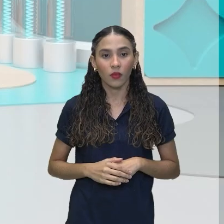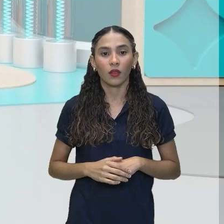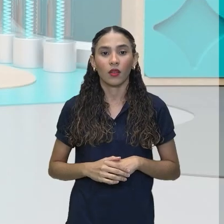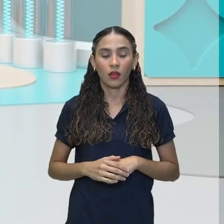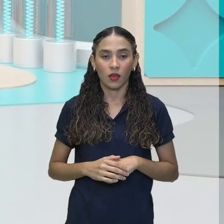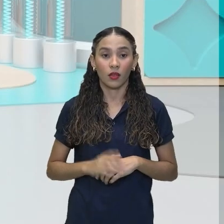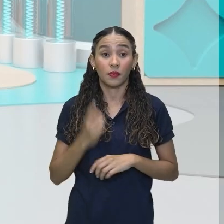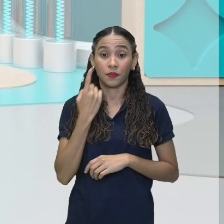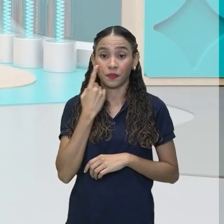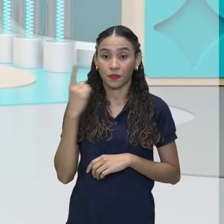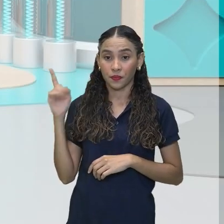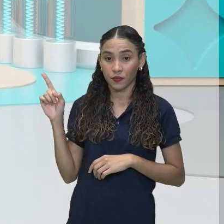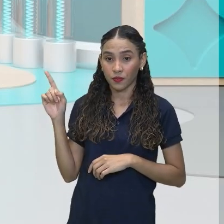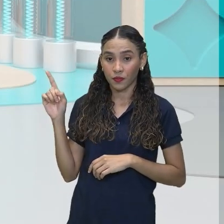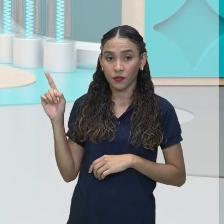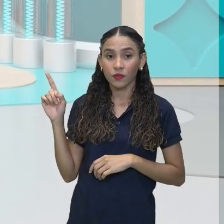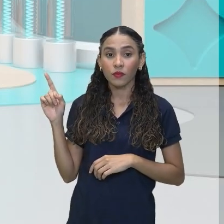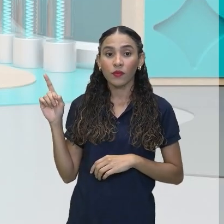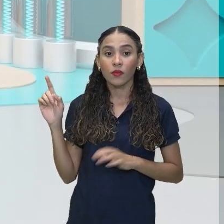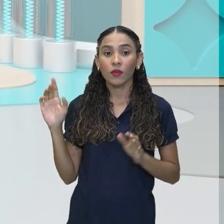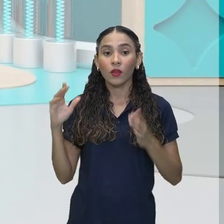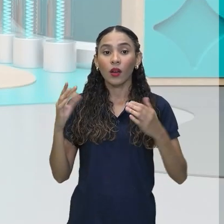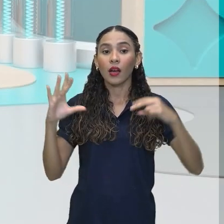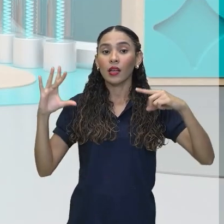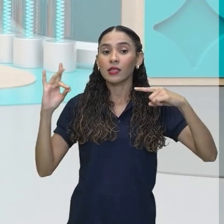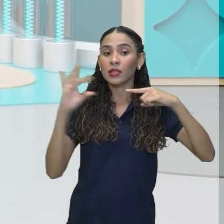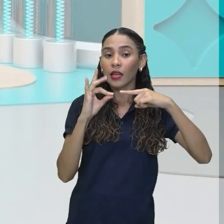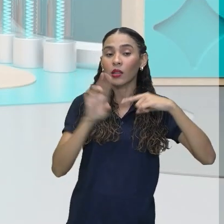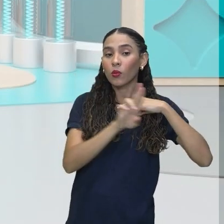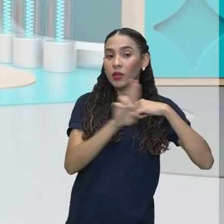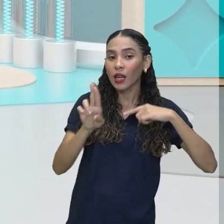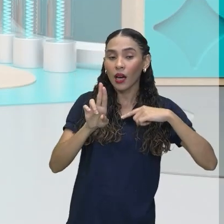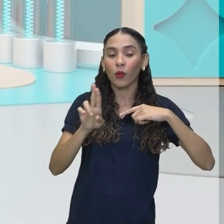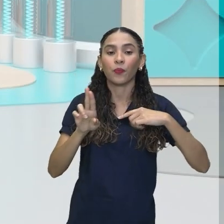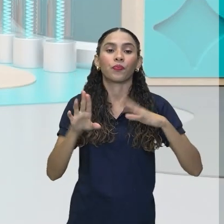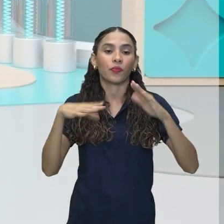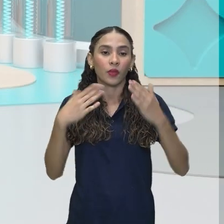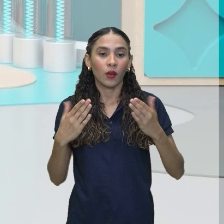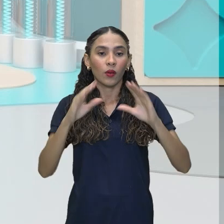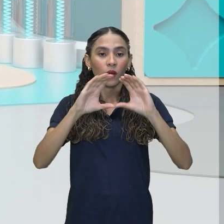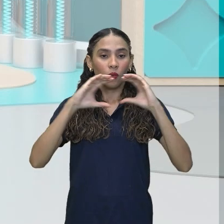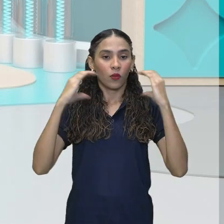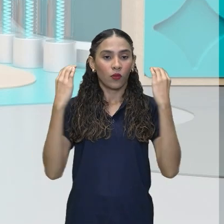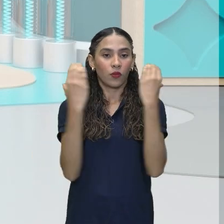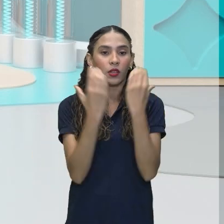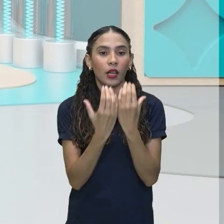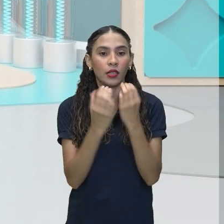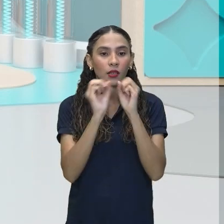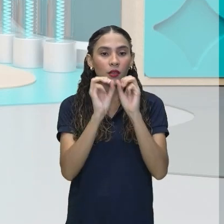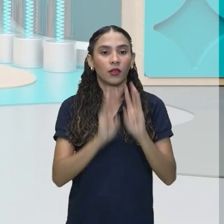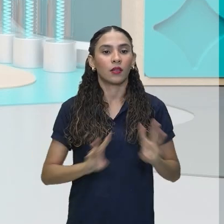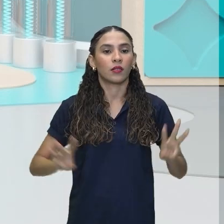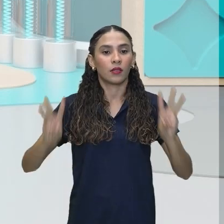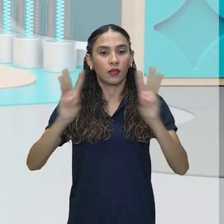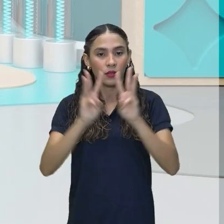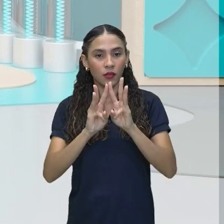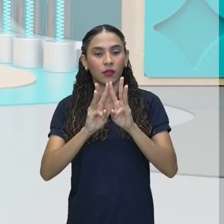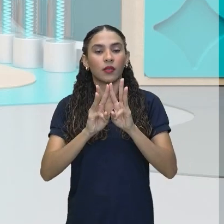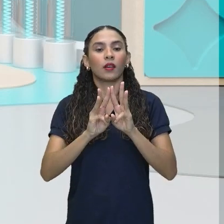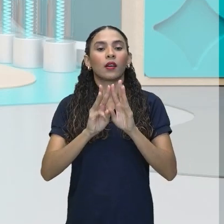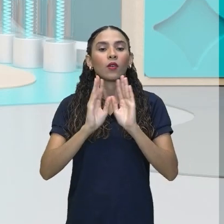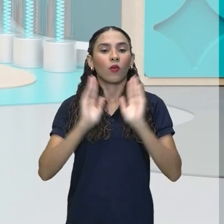então, aqui que parte é o meu sintagma nominal? É justamente a Conferência das Nações